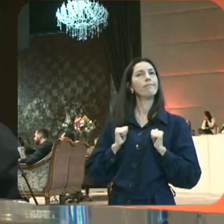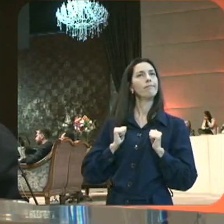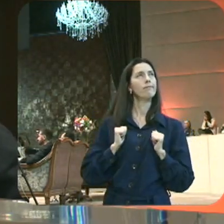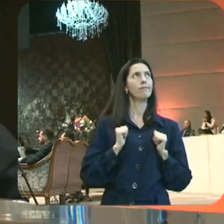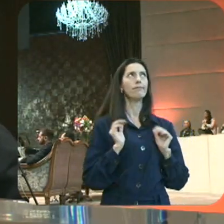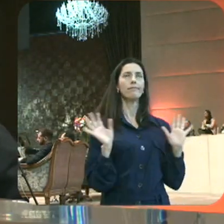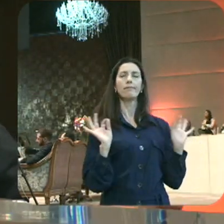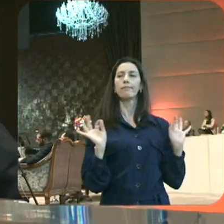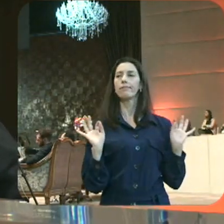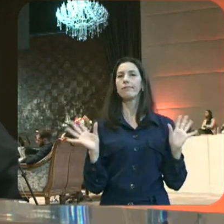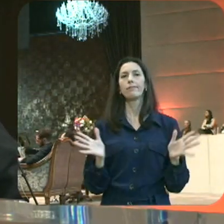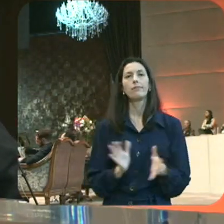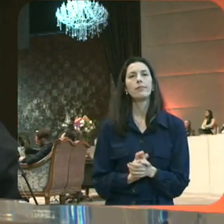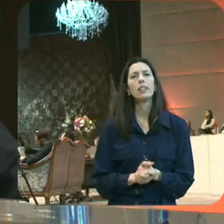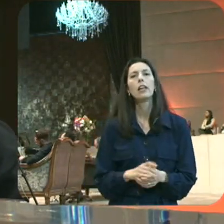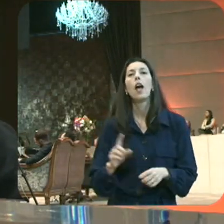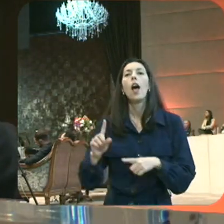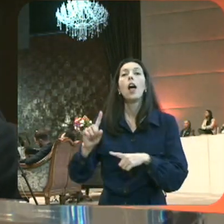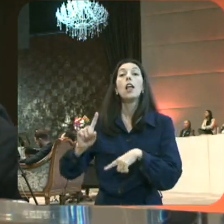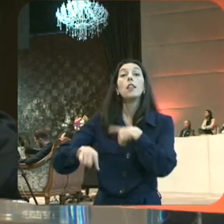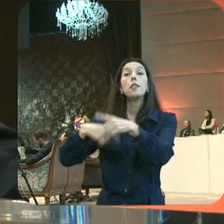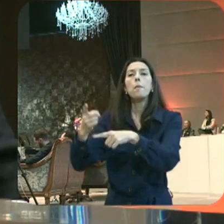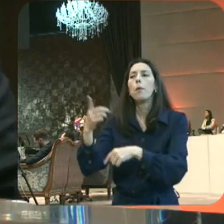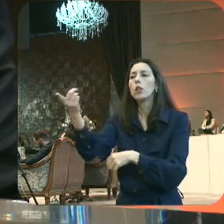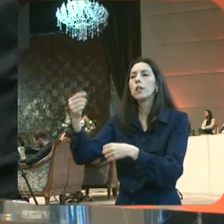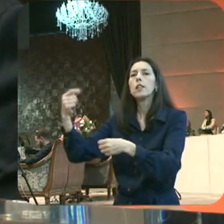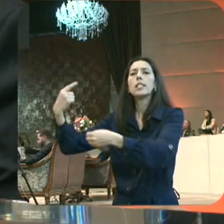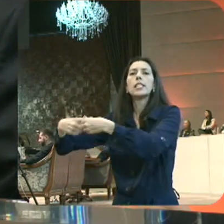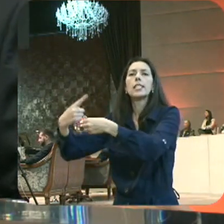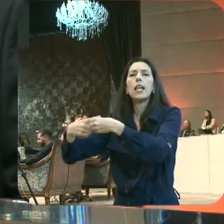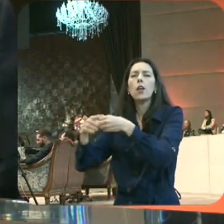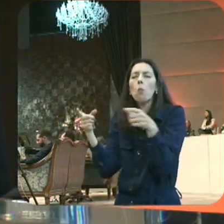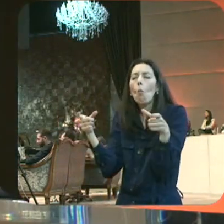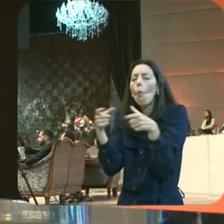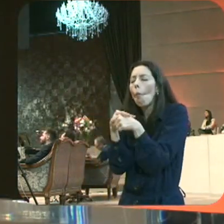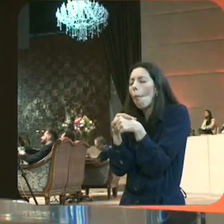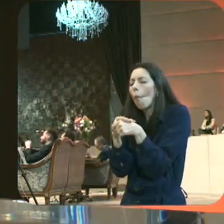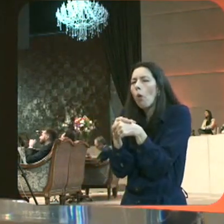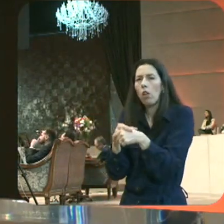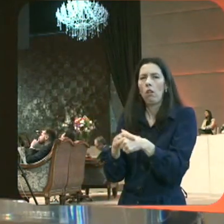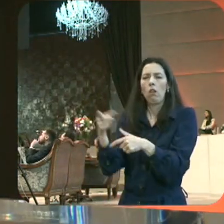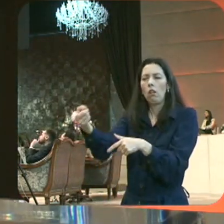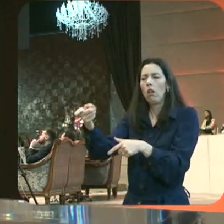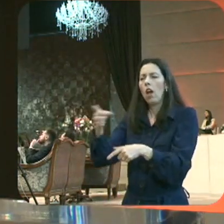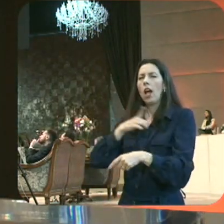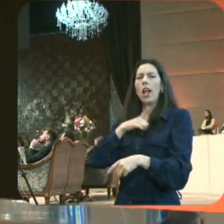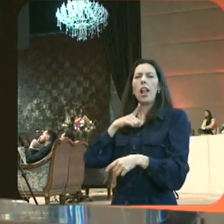nova batalha numa cidadezinha pequenininha chamada Ai, e aí